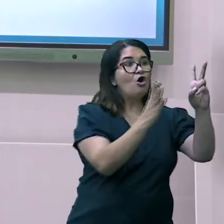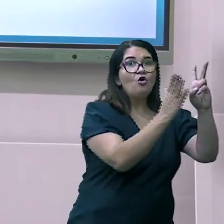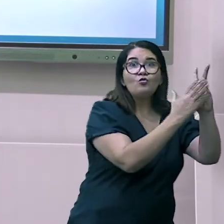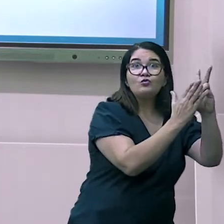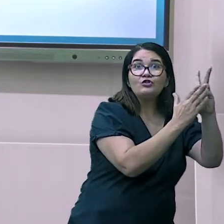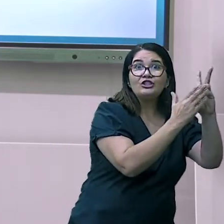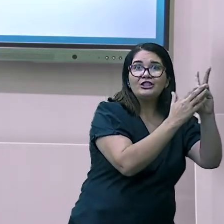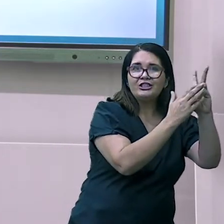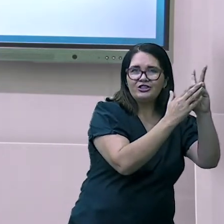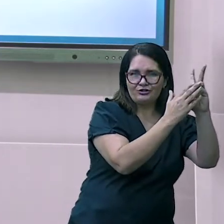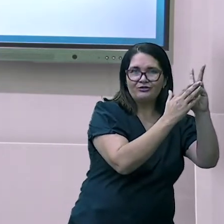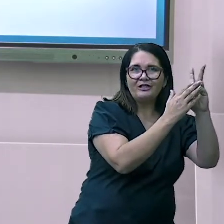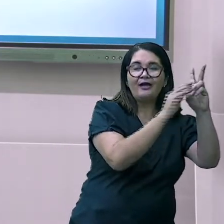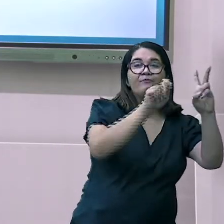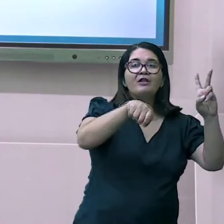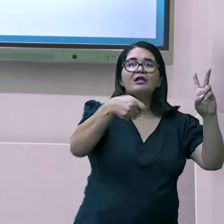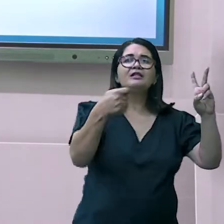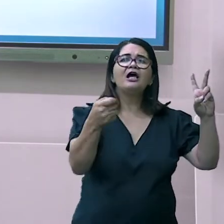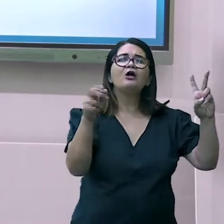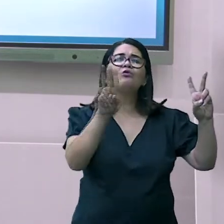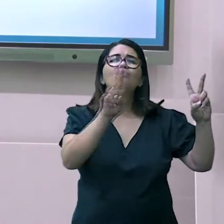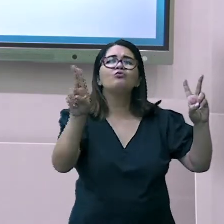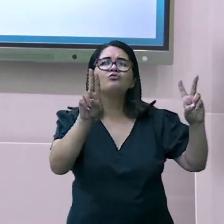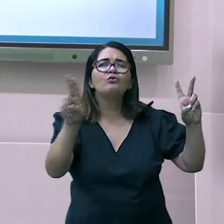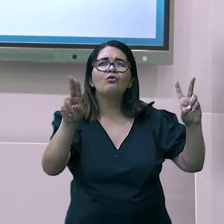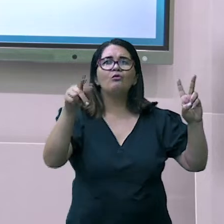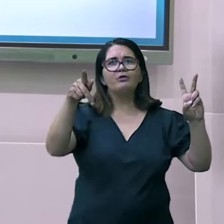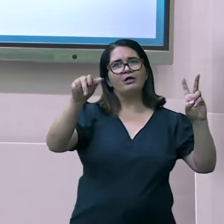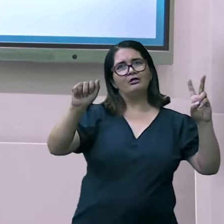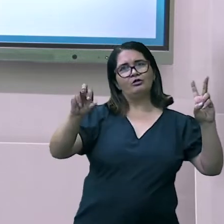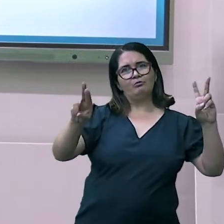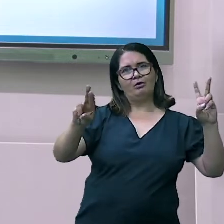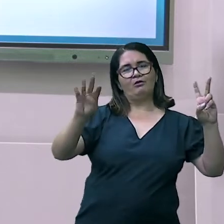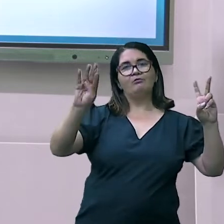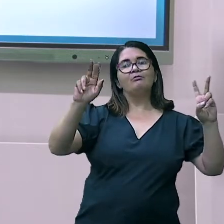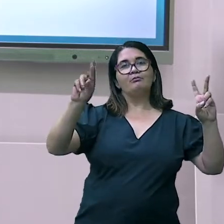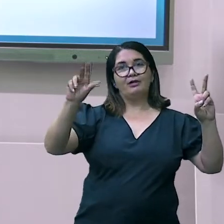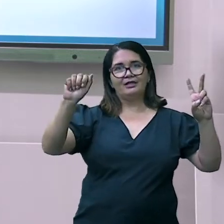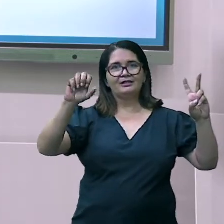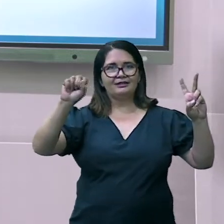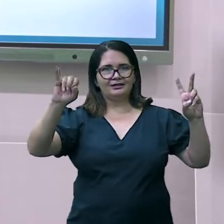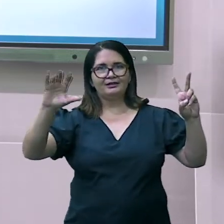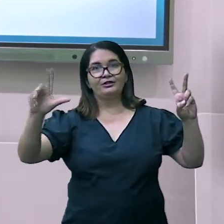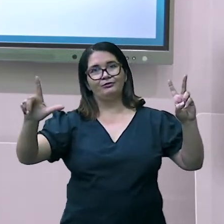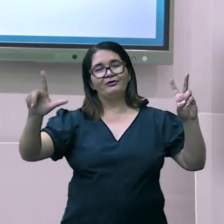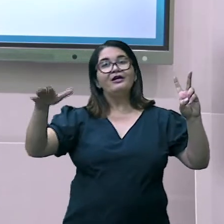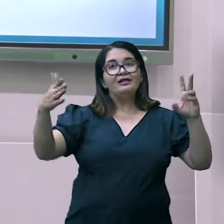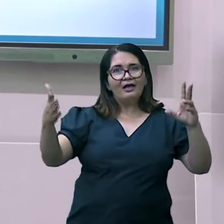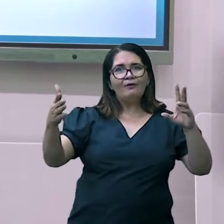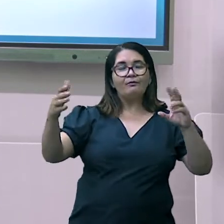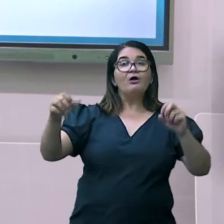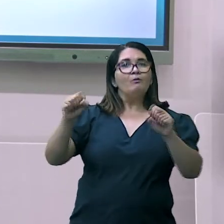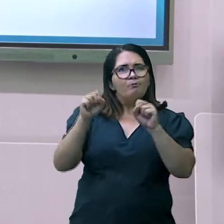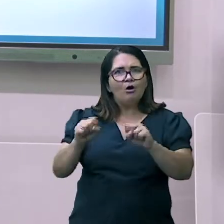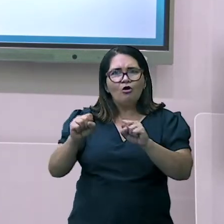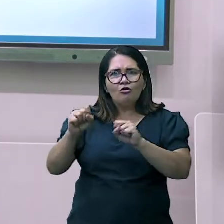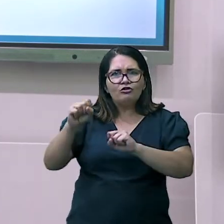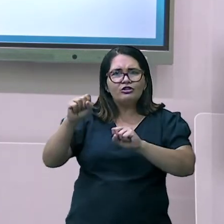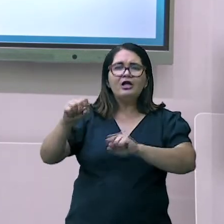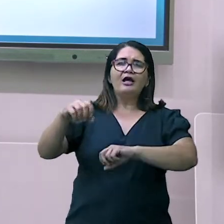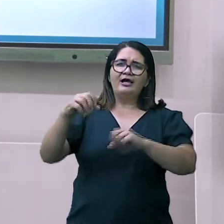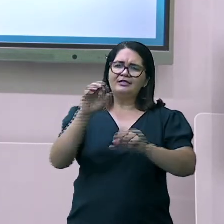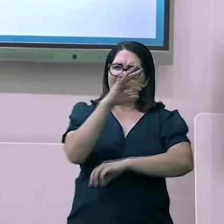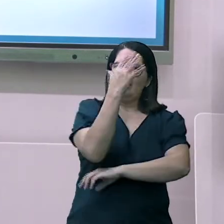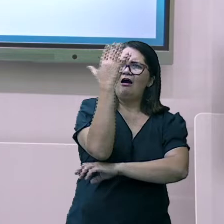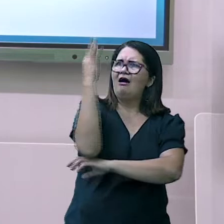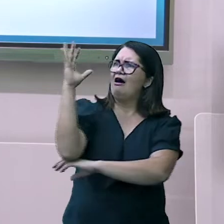tupi da Itipitanga. Pau-brasil é uma árvore que pode alcançar até 15 metros e